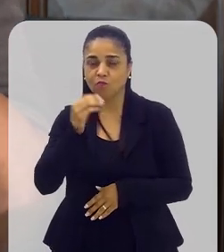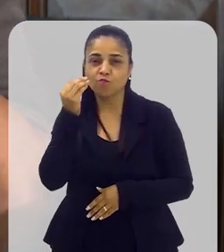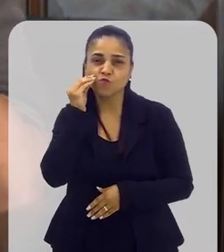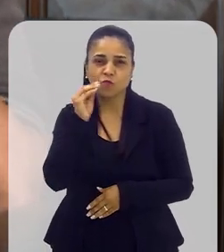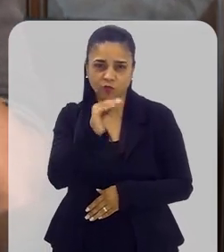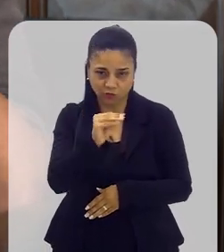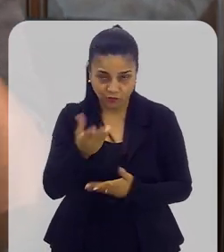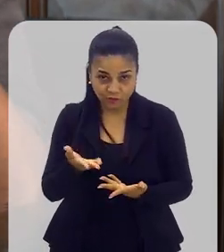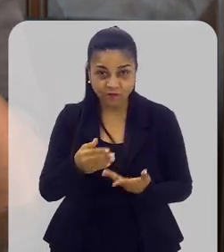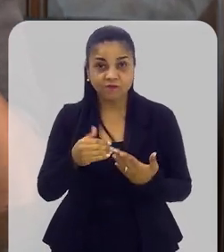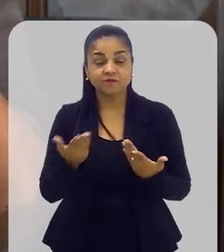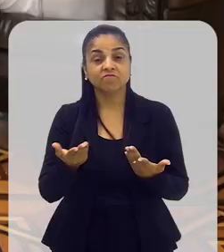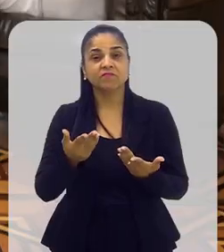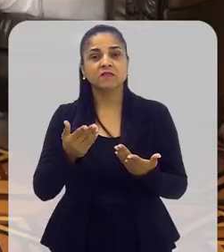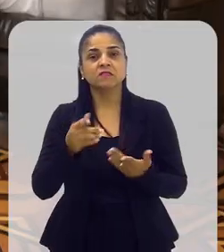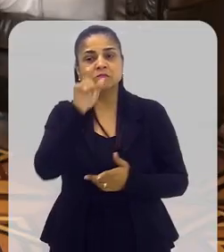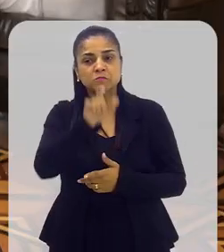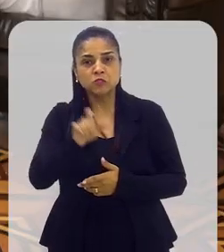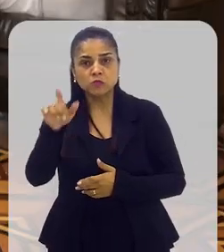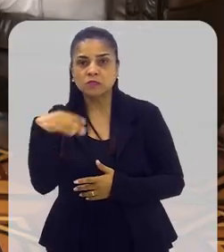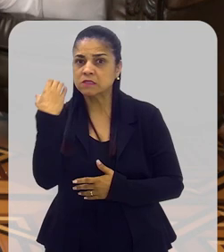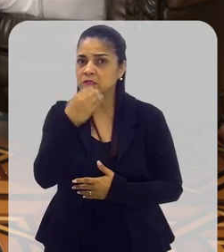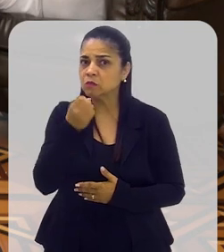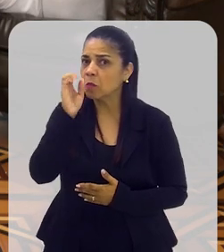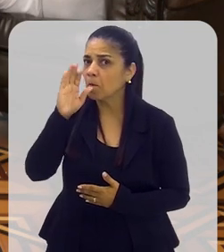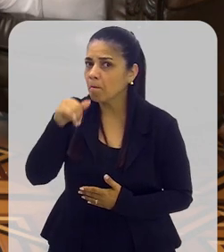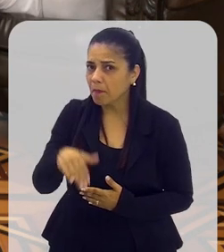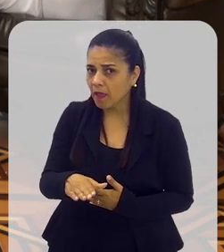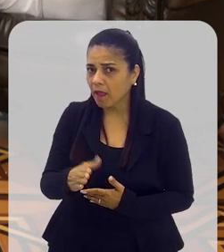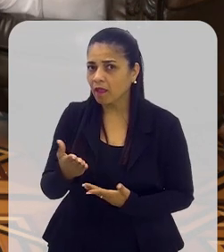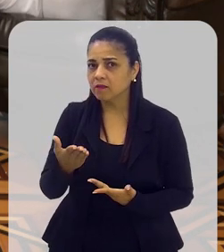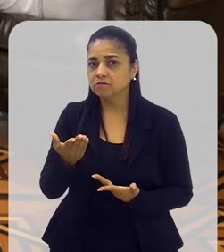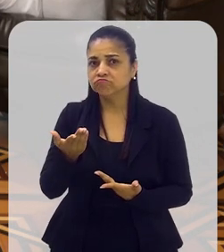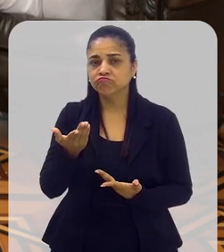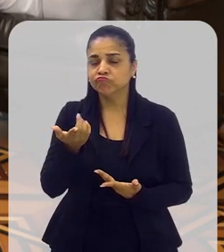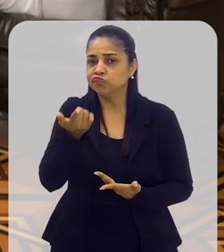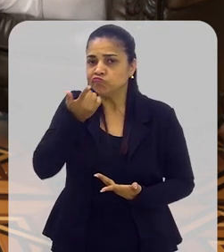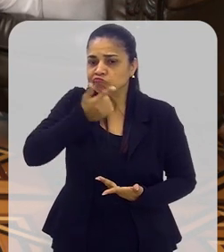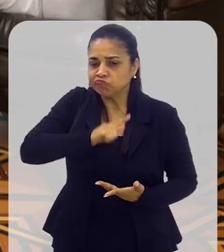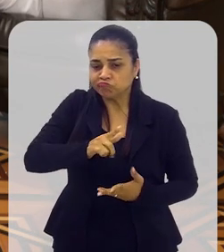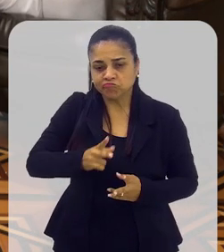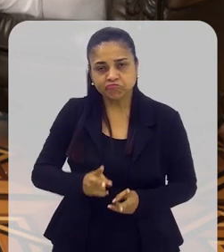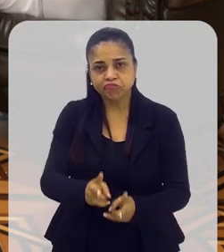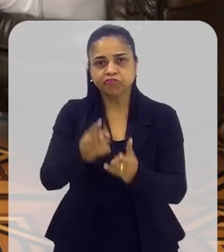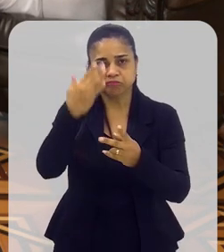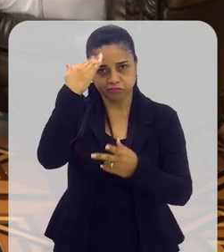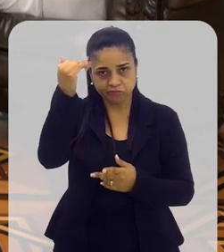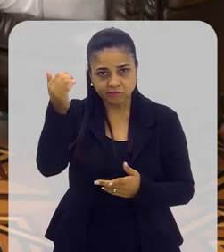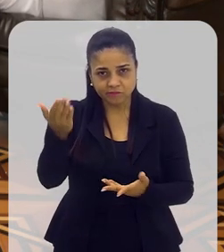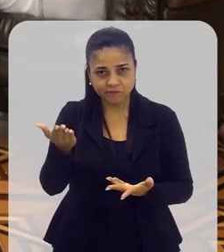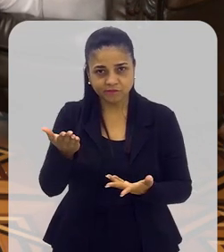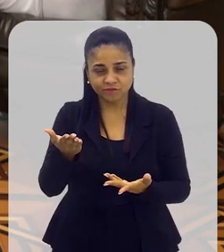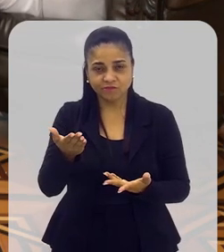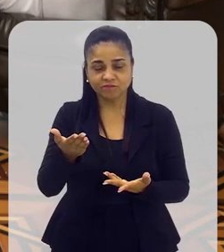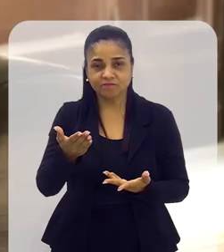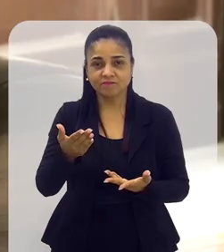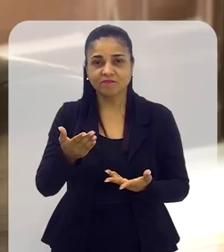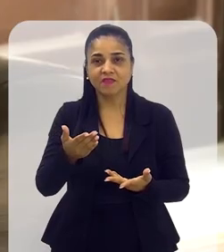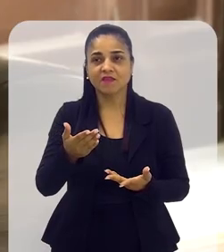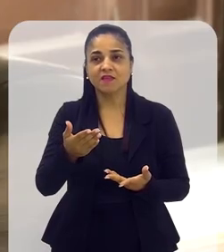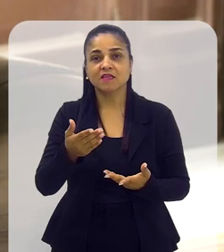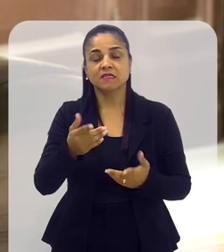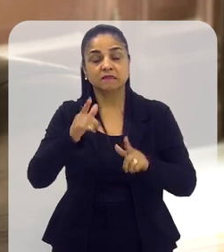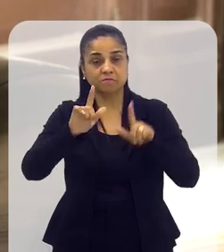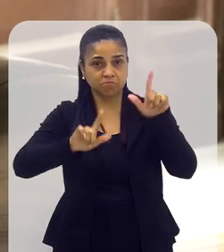explica, por que que essas pessoas que cantam bem, eles não detêm, não mantêm esse sucesso? Olha,